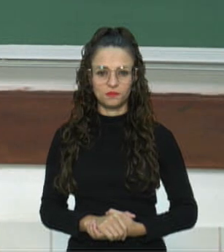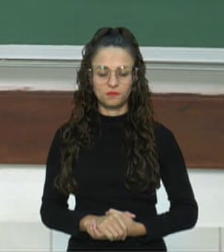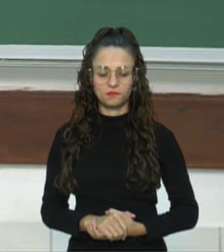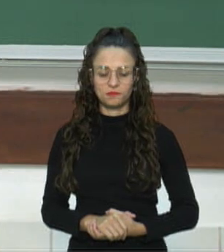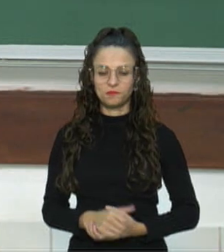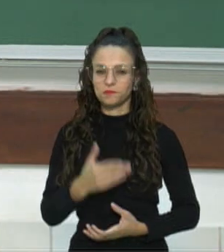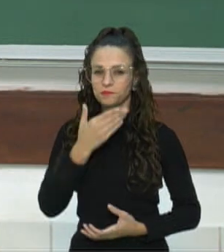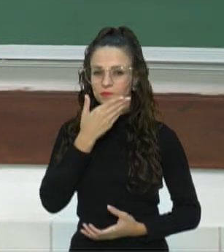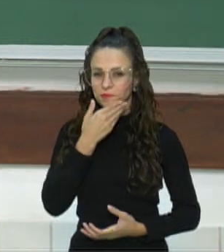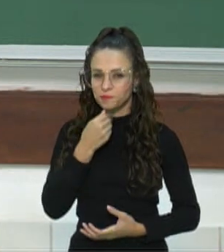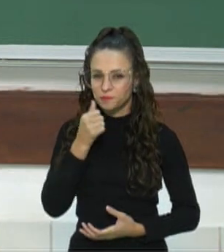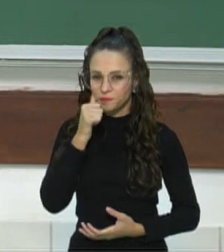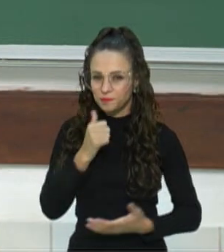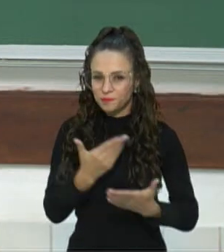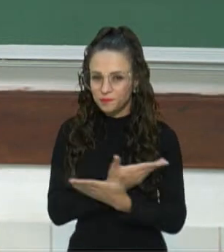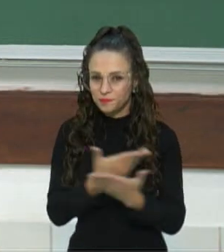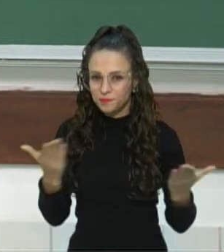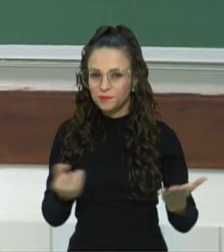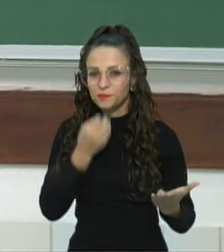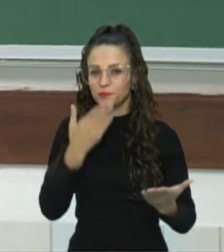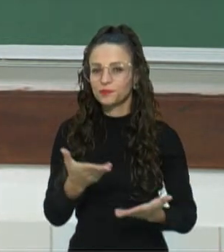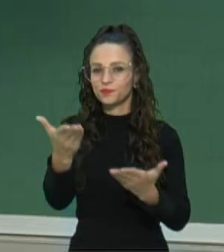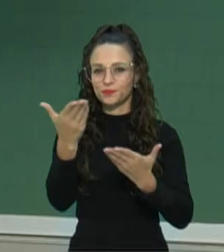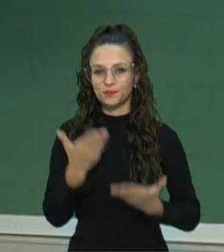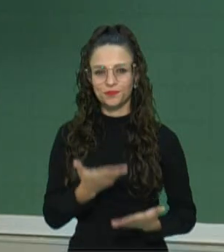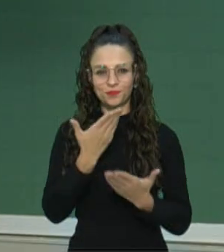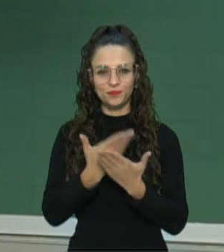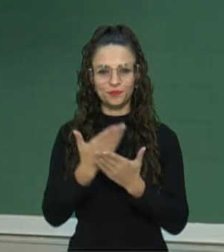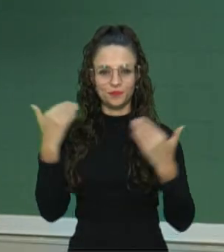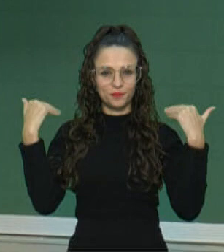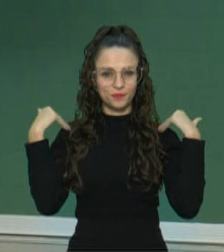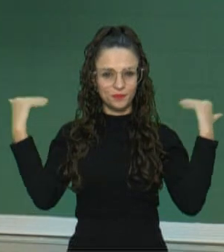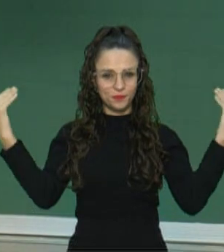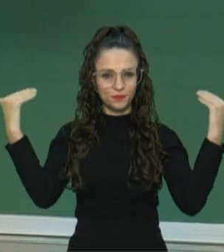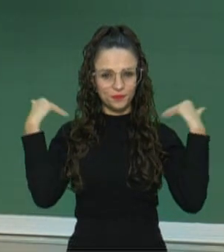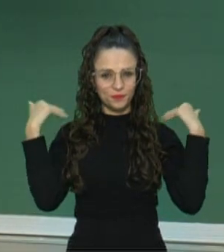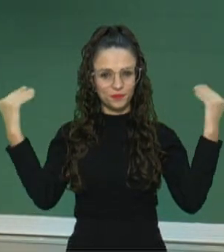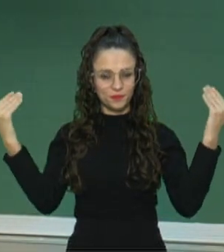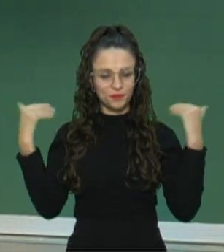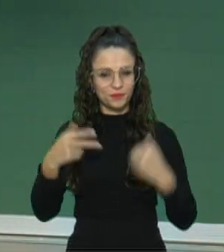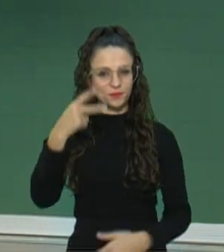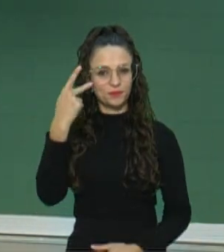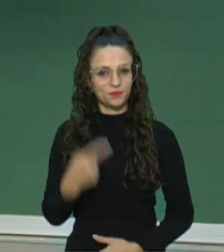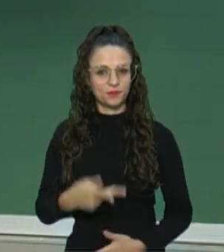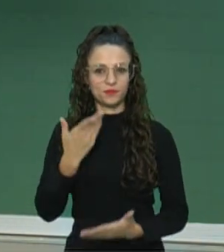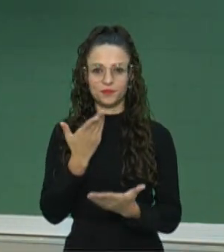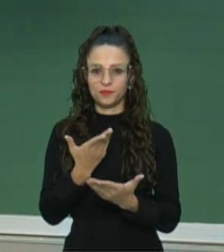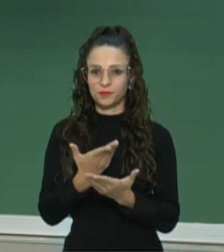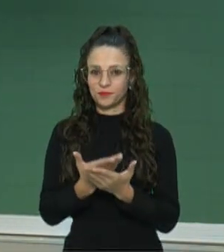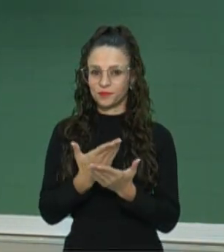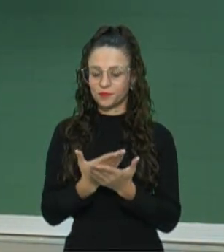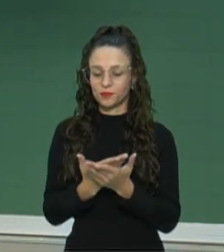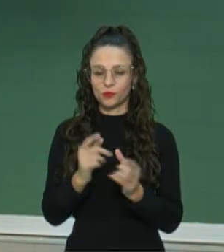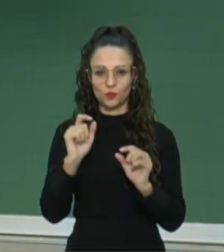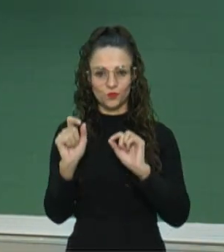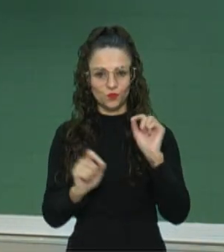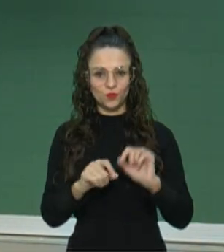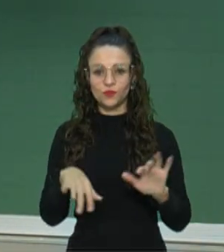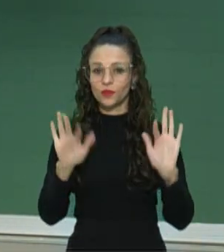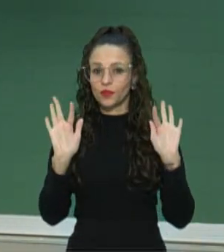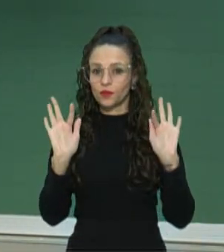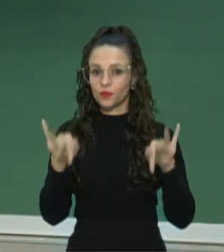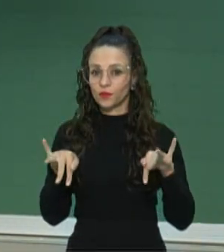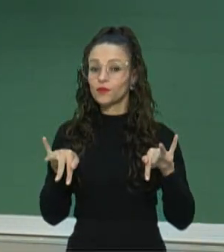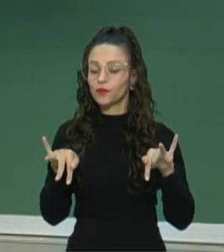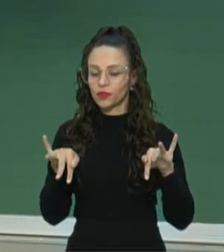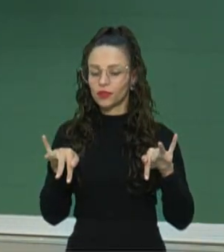Senhoras e senhores, bem-vindos para a nossa aula de Educação Física. Aula essa aqui, vamos encerrar o assunto lutas, né?